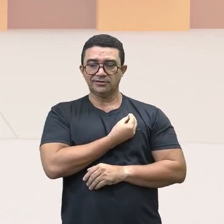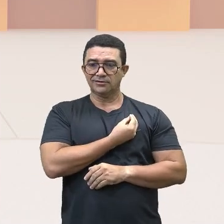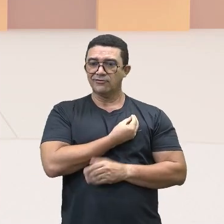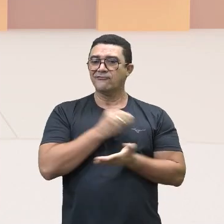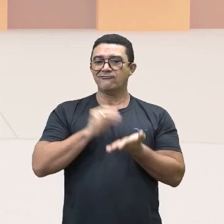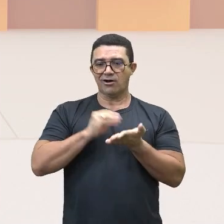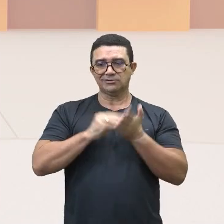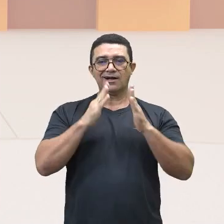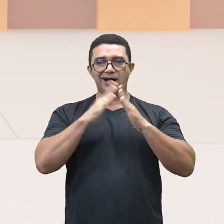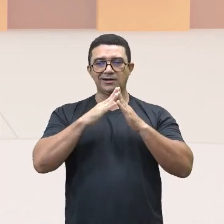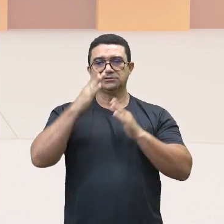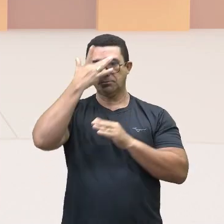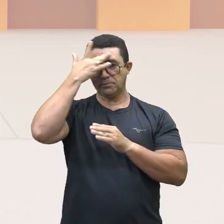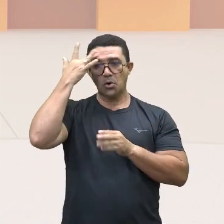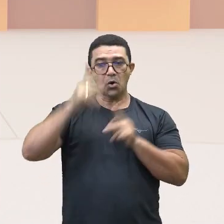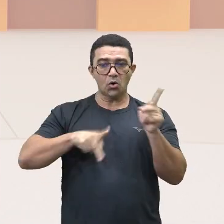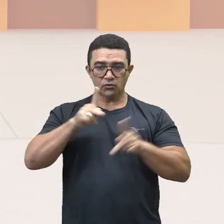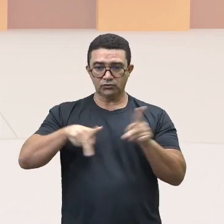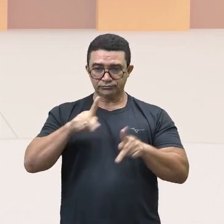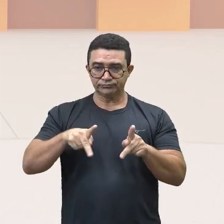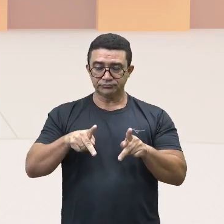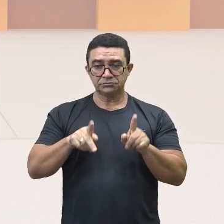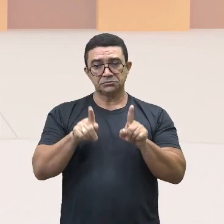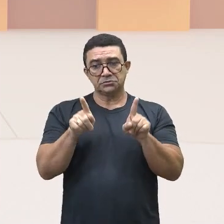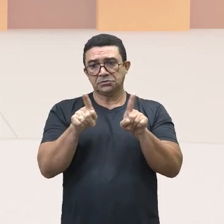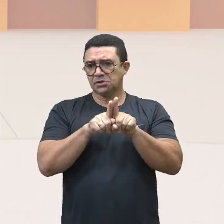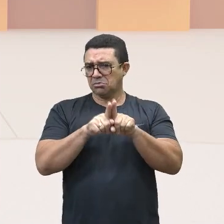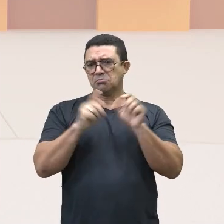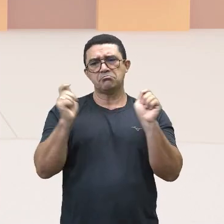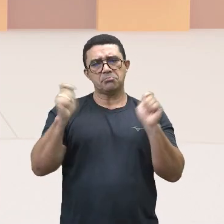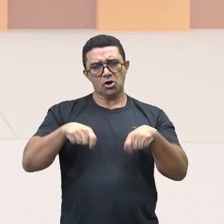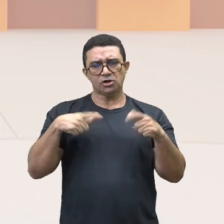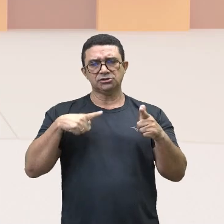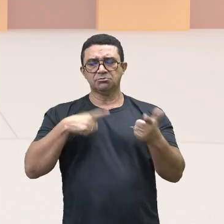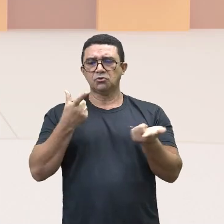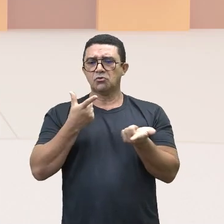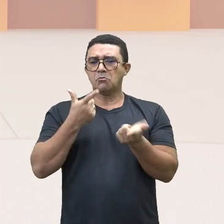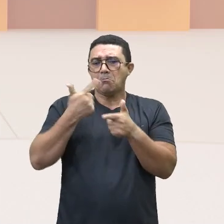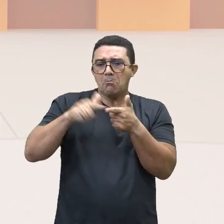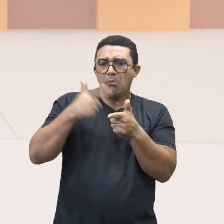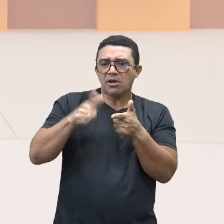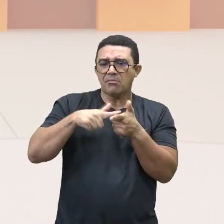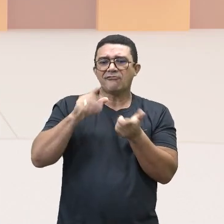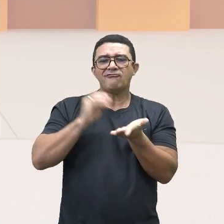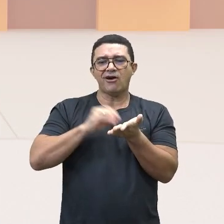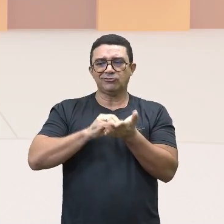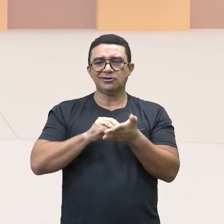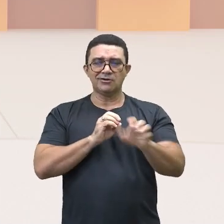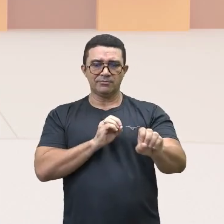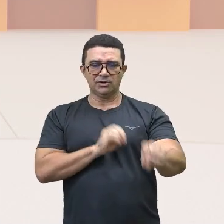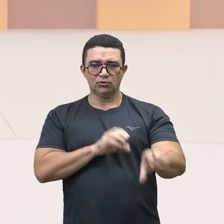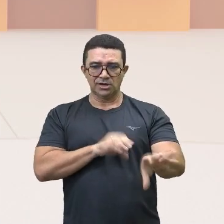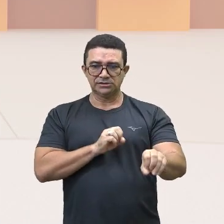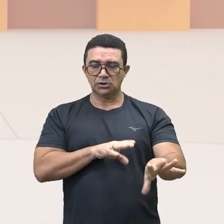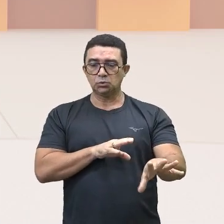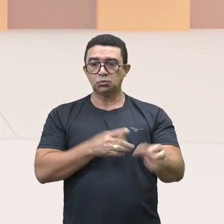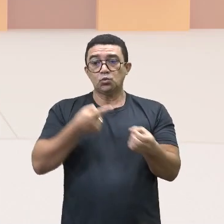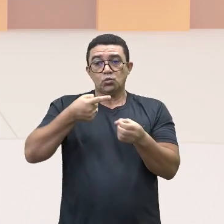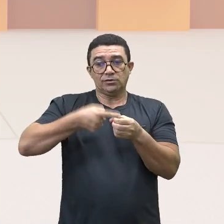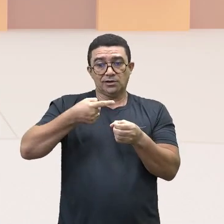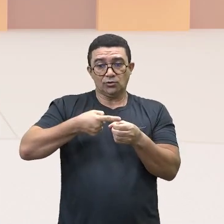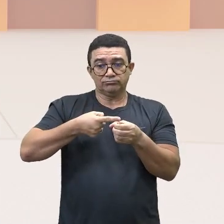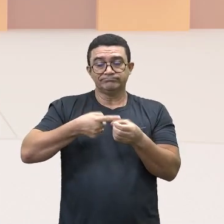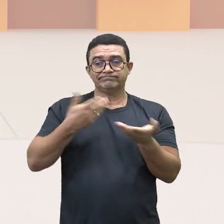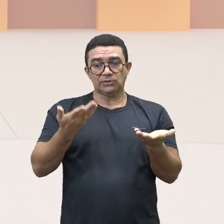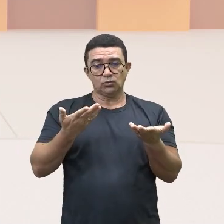habitacional, mas também pode ser um déficit educacional. O Amazonas tinha um problema de levar a educação para o interior. O governo criou